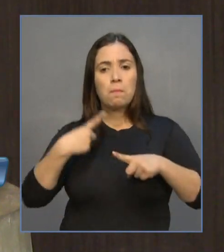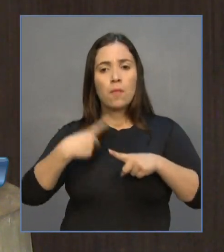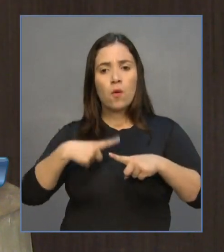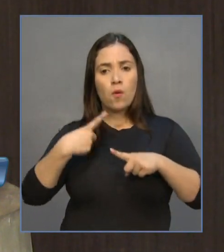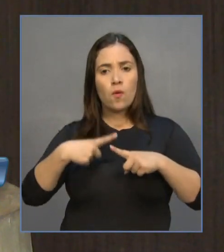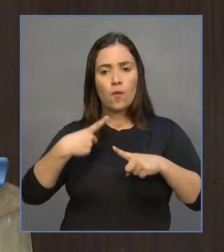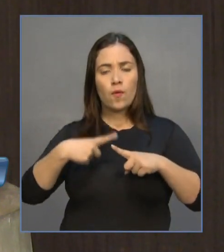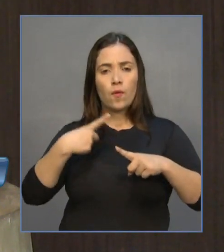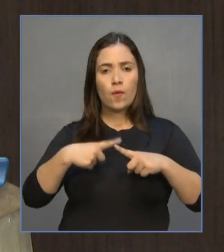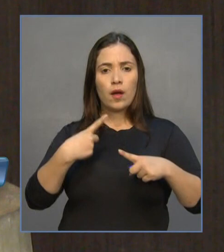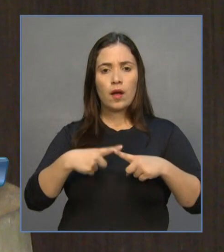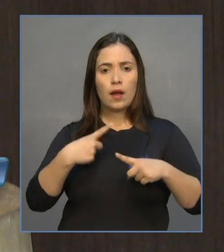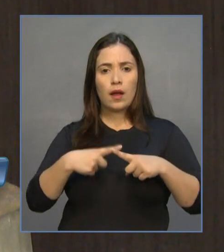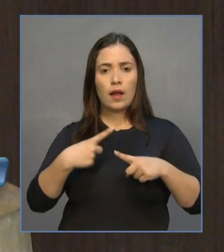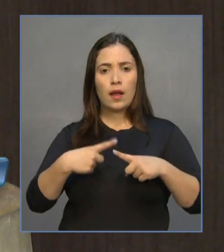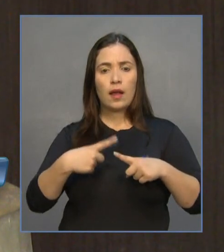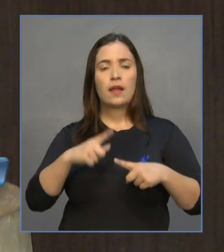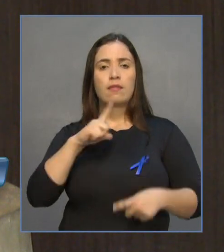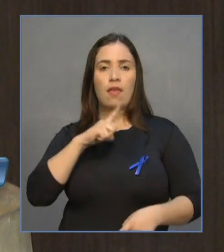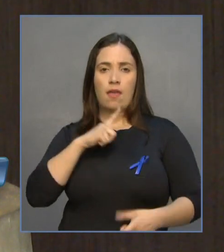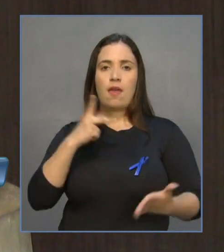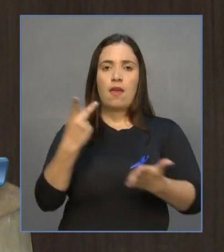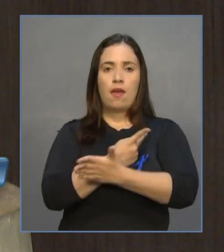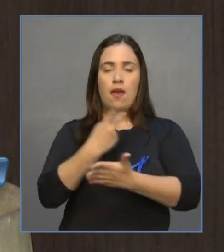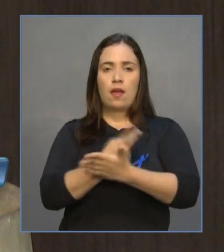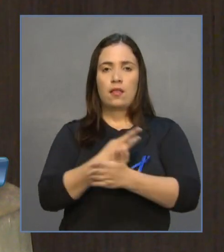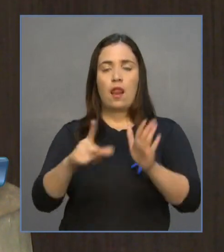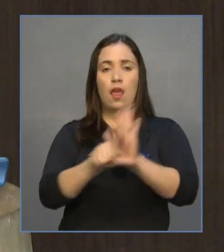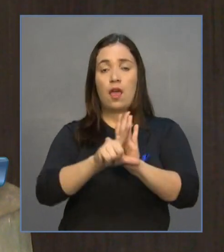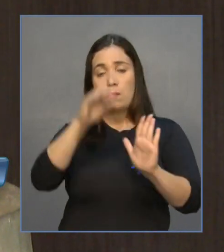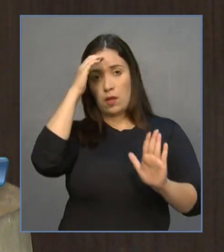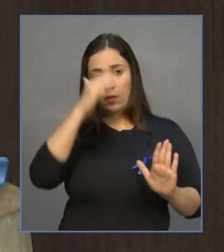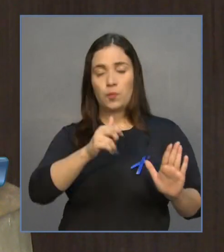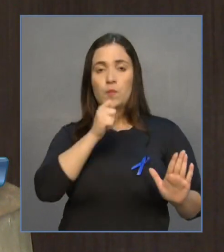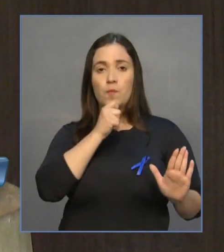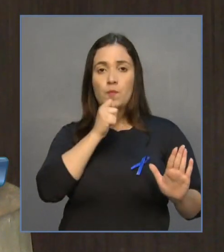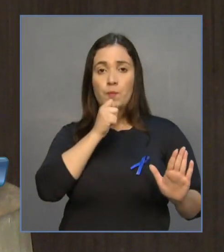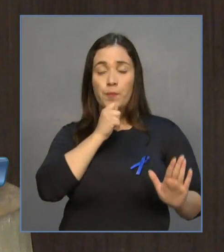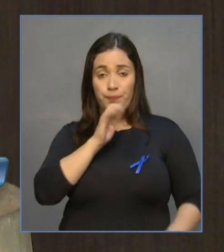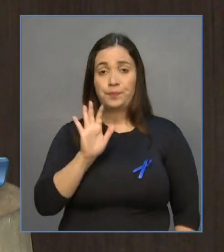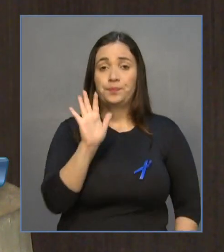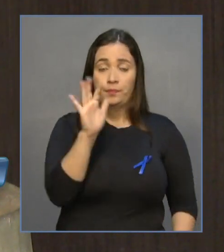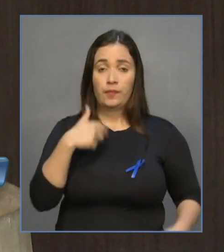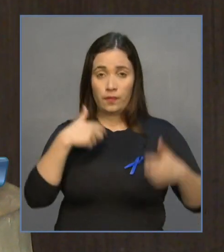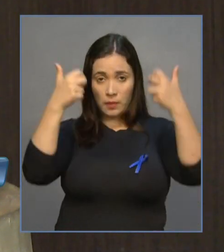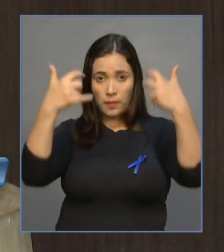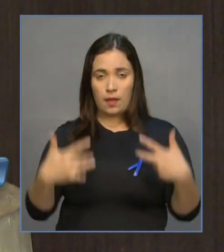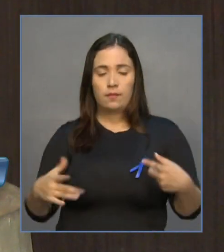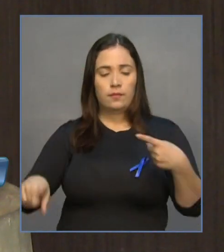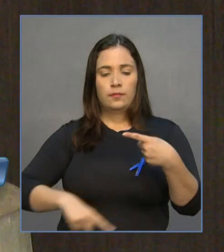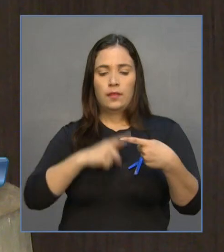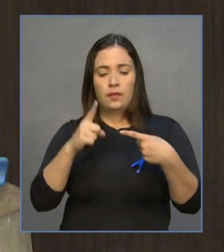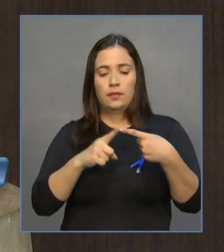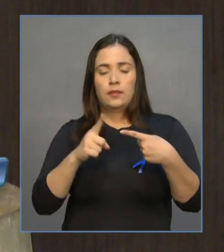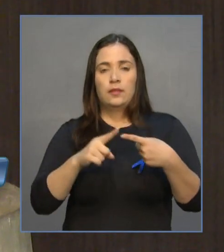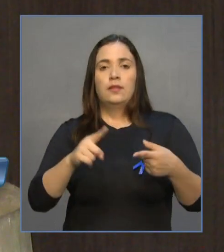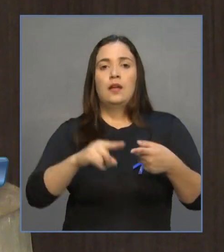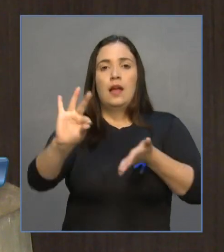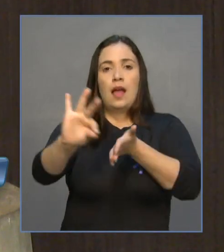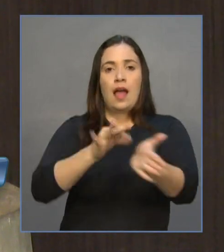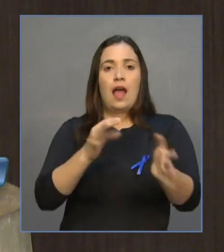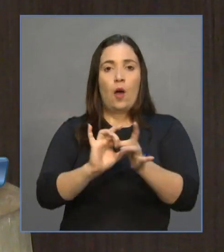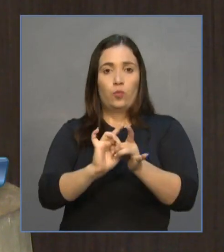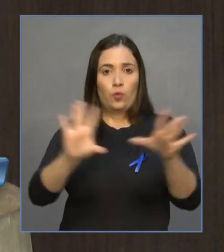há uma indiscutível ilegalidade. Número 1, deputado Odilon, a licença para a instalação